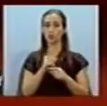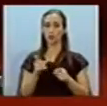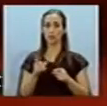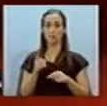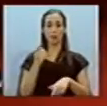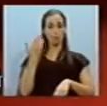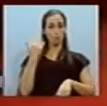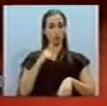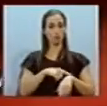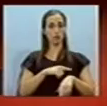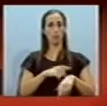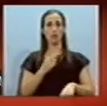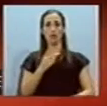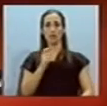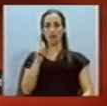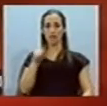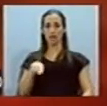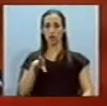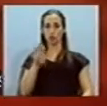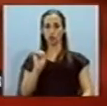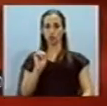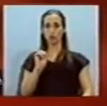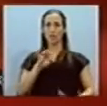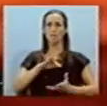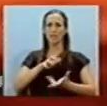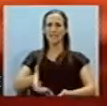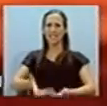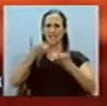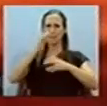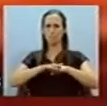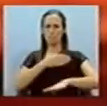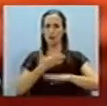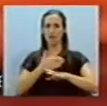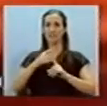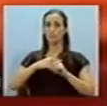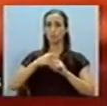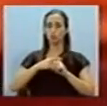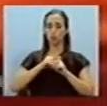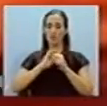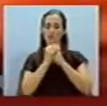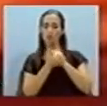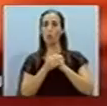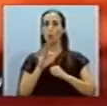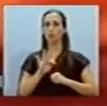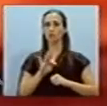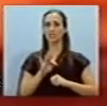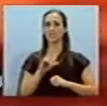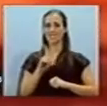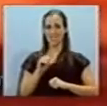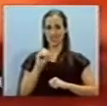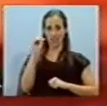Presentemente, Vênus é o planeta mais quente do Sistema Solar. Tem cerca de 460 graus à sua superfície. Mas, se